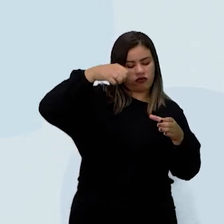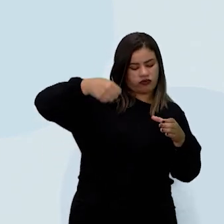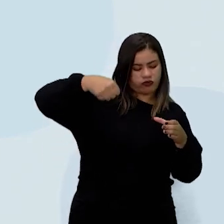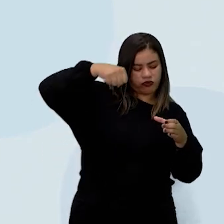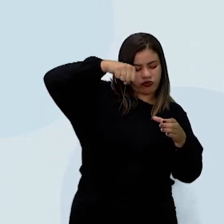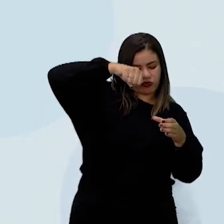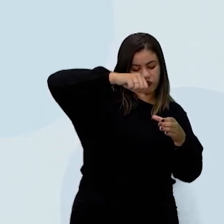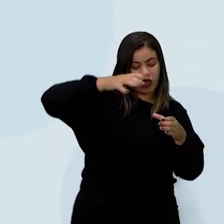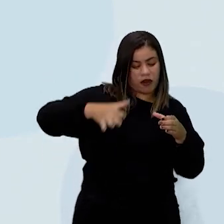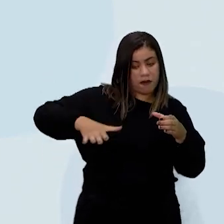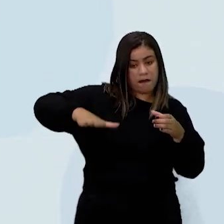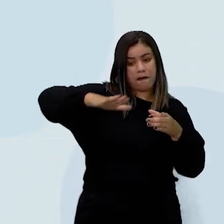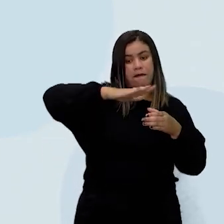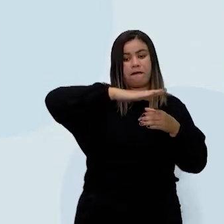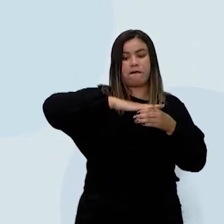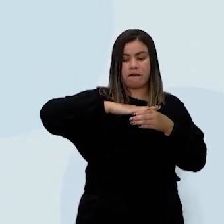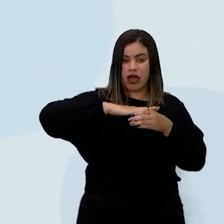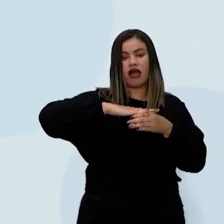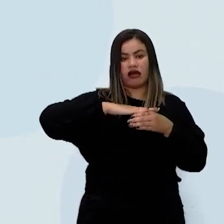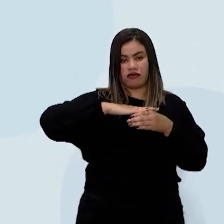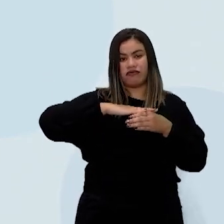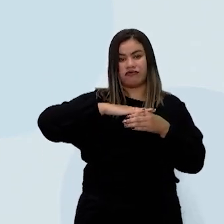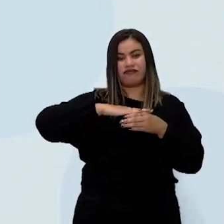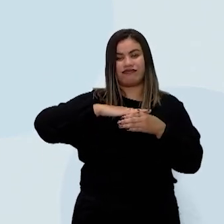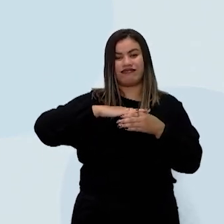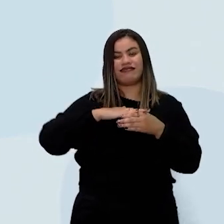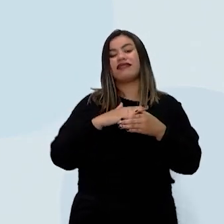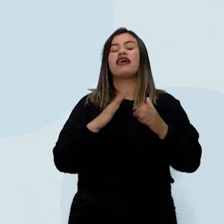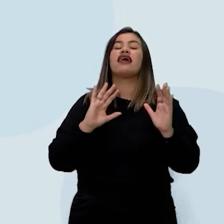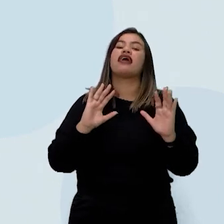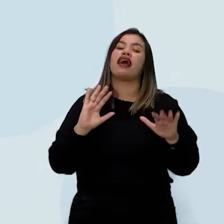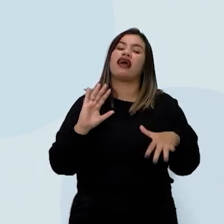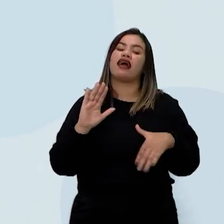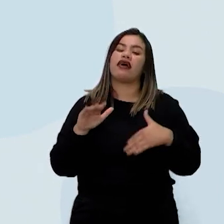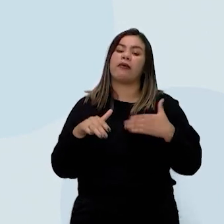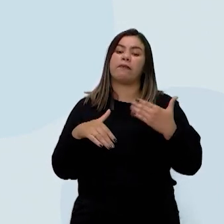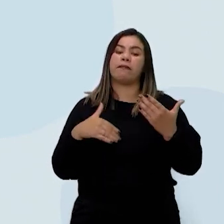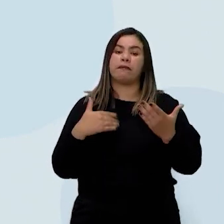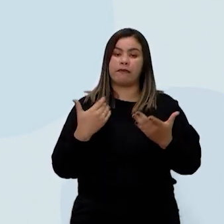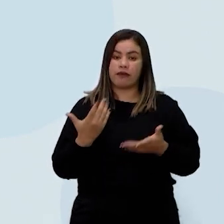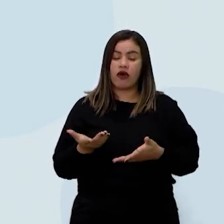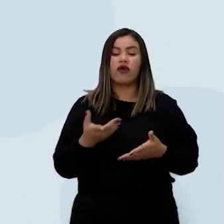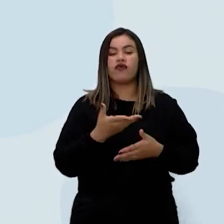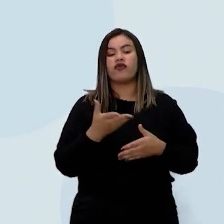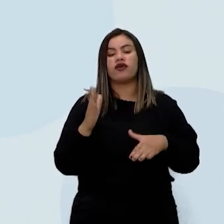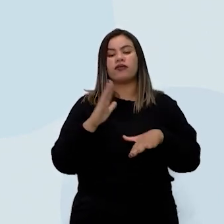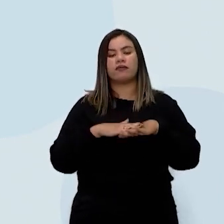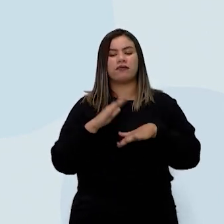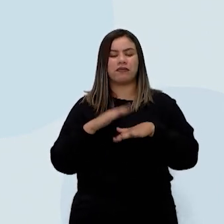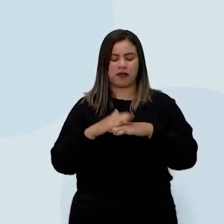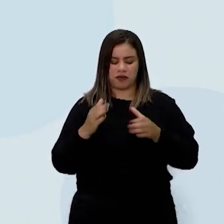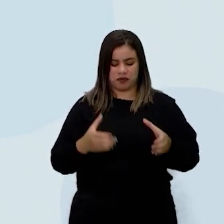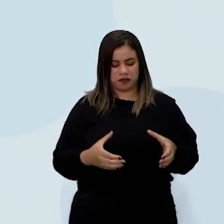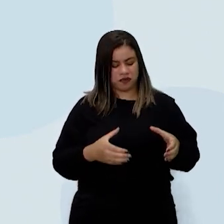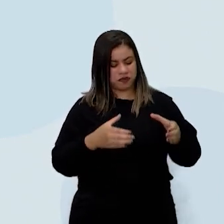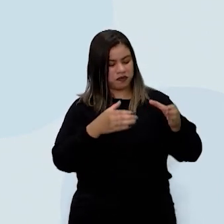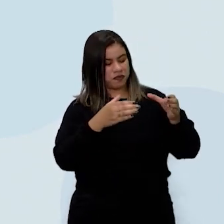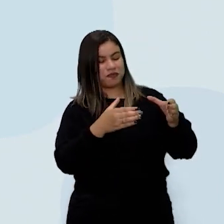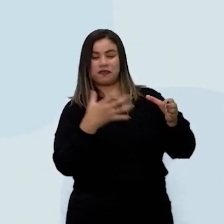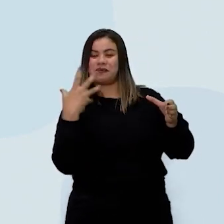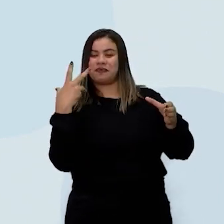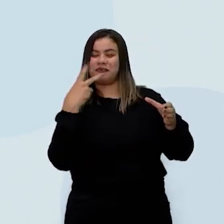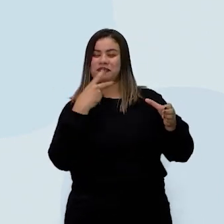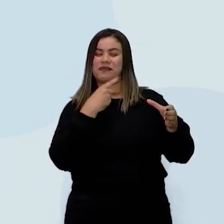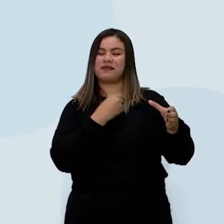coloca, né, e fecha esse ambiente. E aí, então, gente, vocês podem aí trabalhar com o terrário. E aí